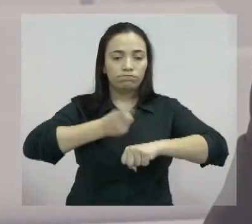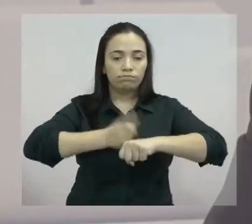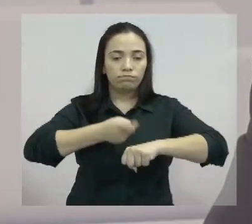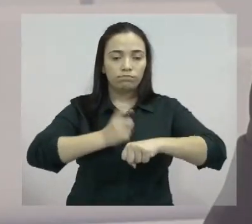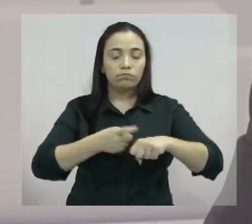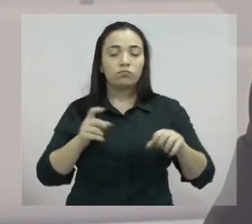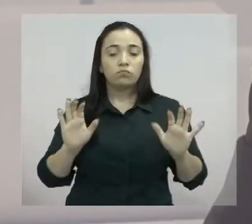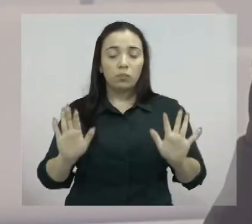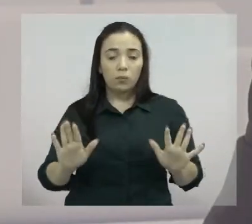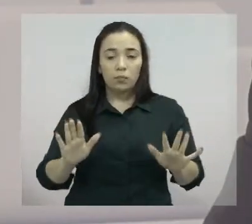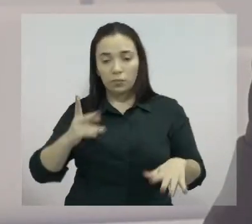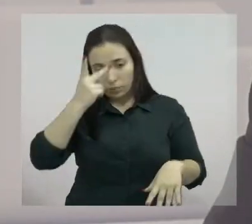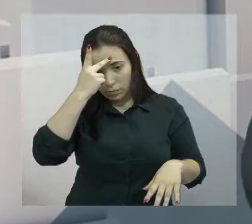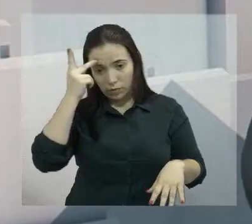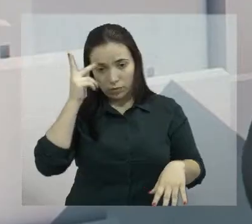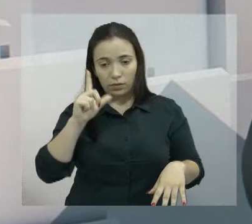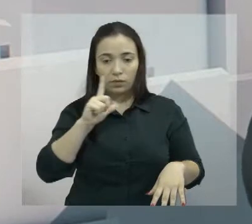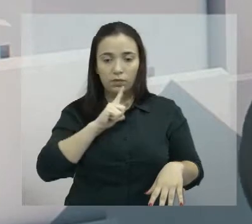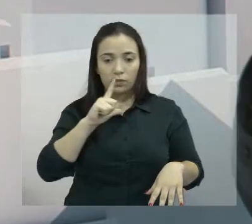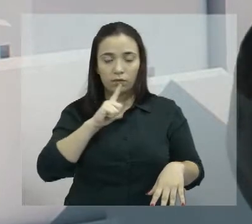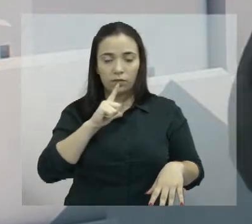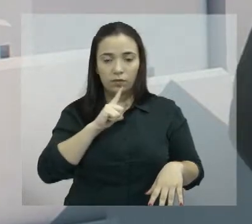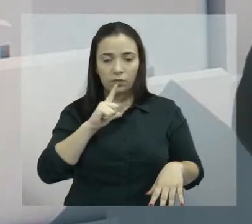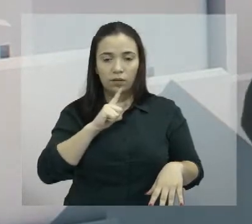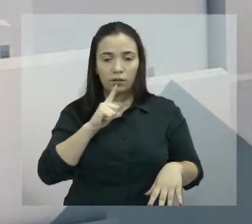Agora, para quem tem